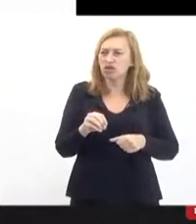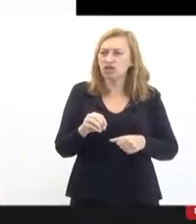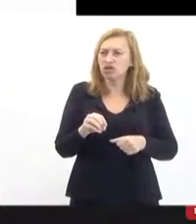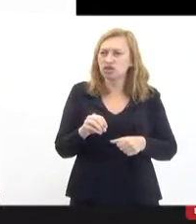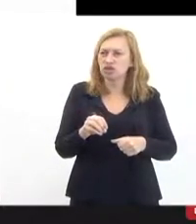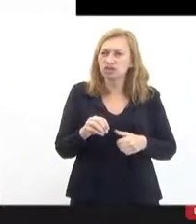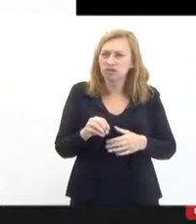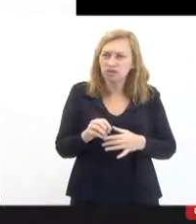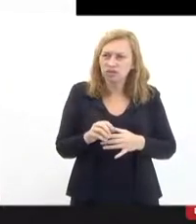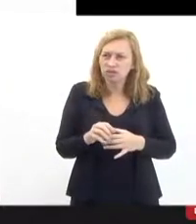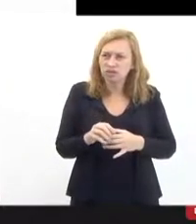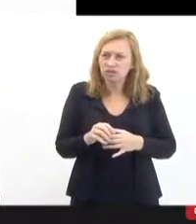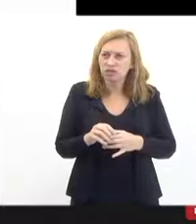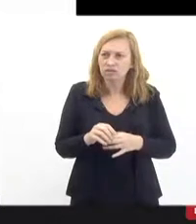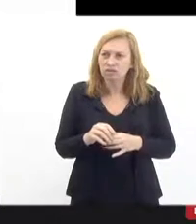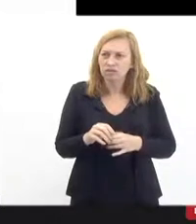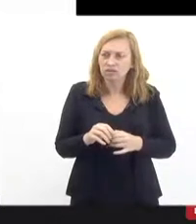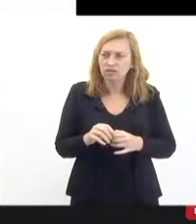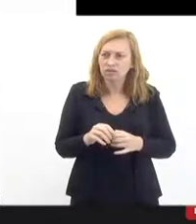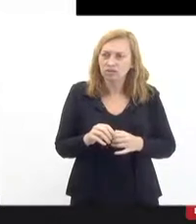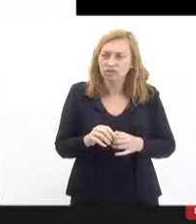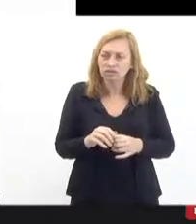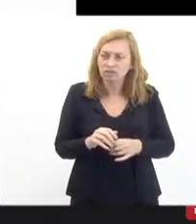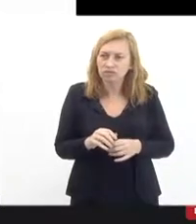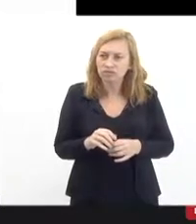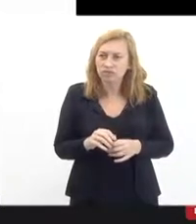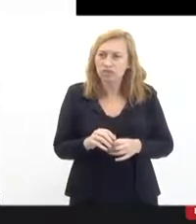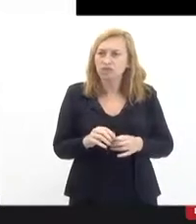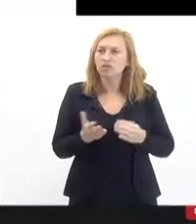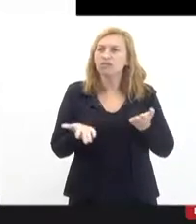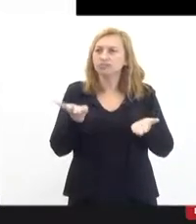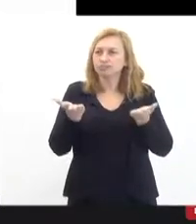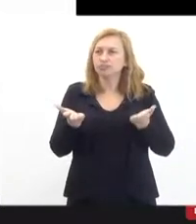que ser, para evidenciação desses valores no